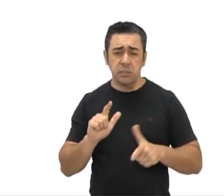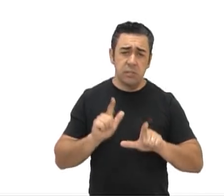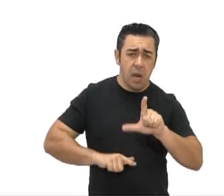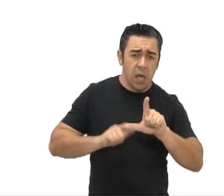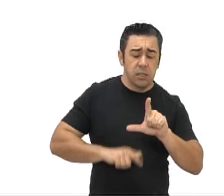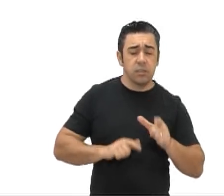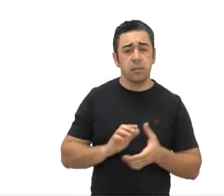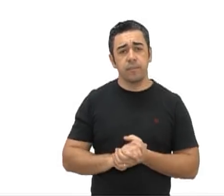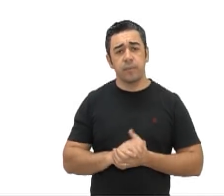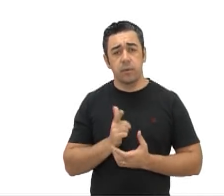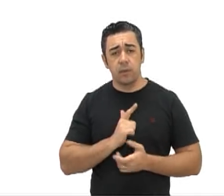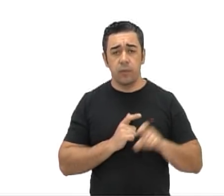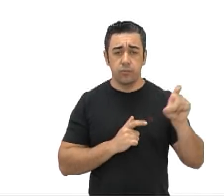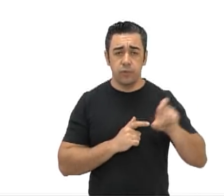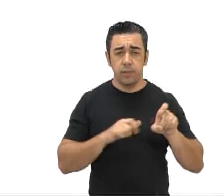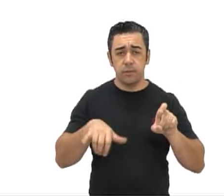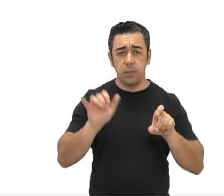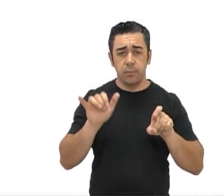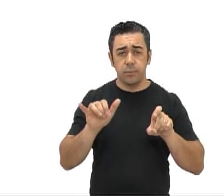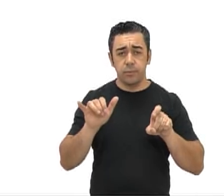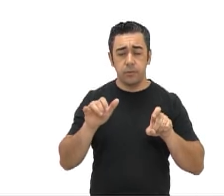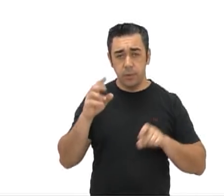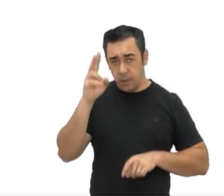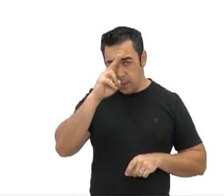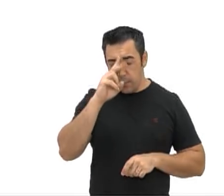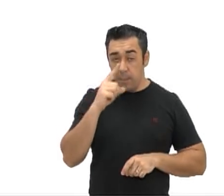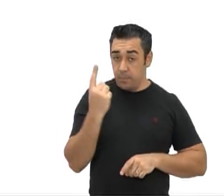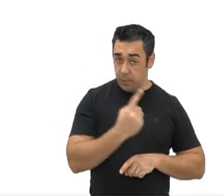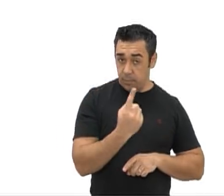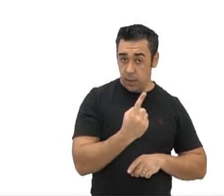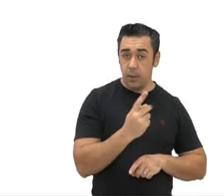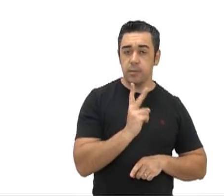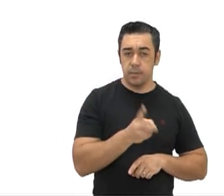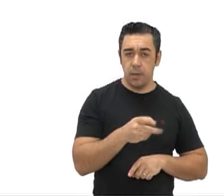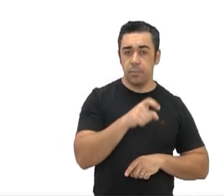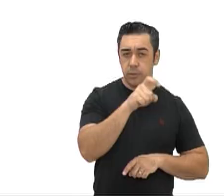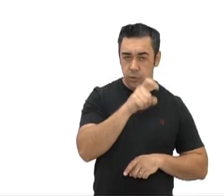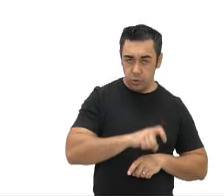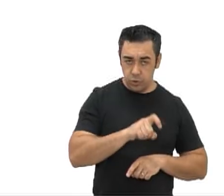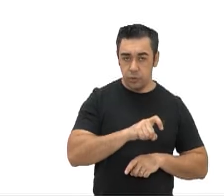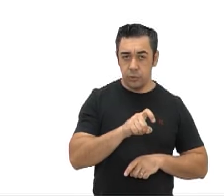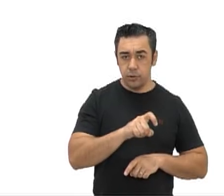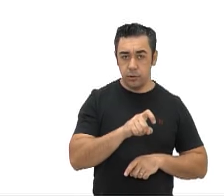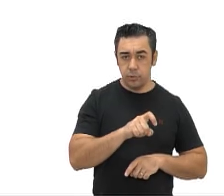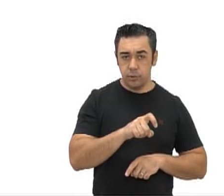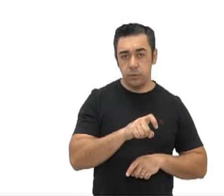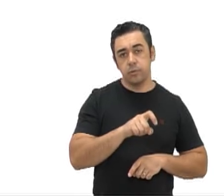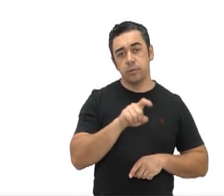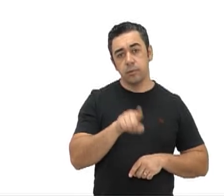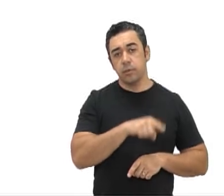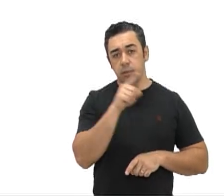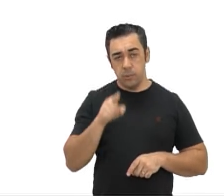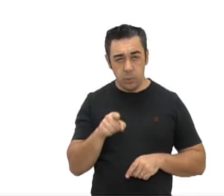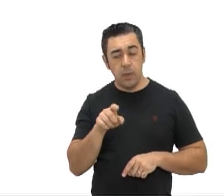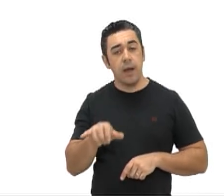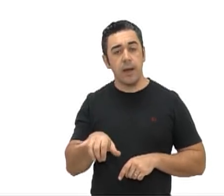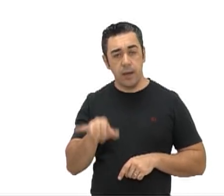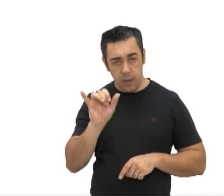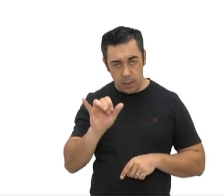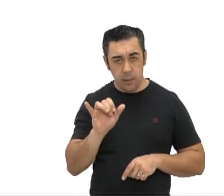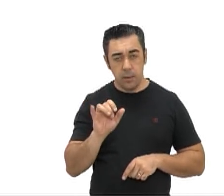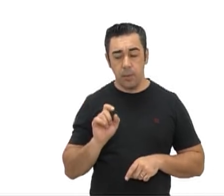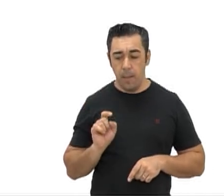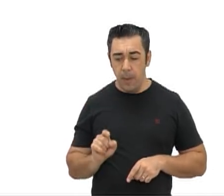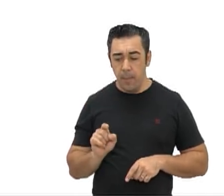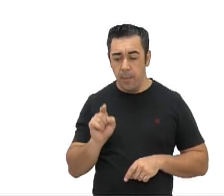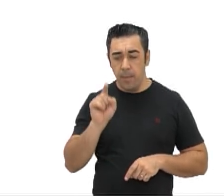eixo X e o eixo Y. A primeira informação que você vai encontrar do ponto é no eixo X e a segunda informação